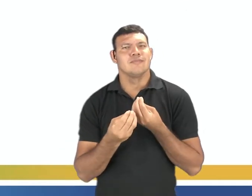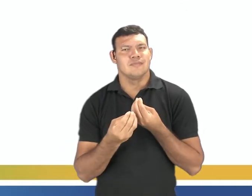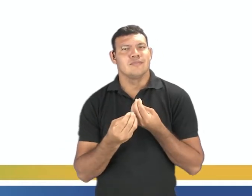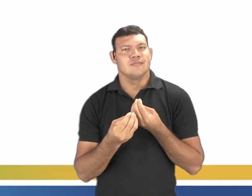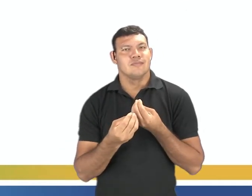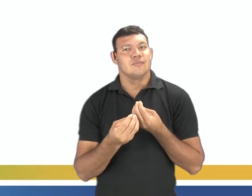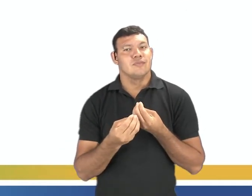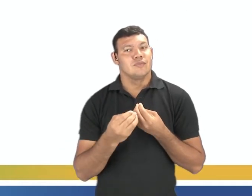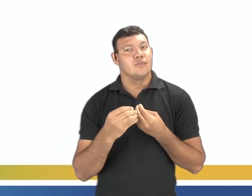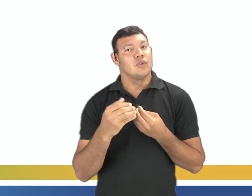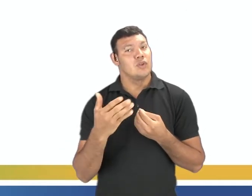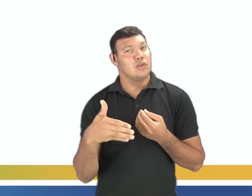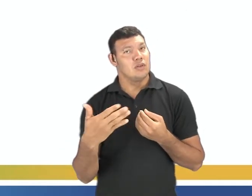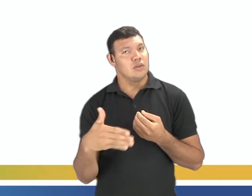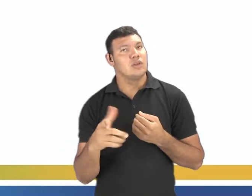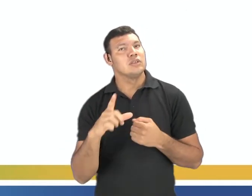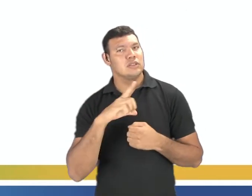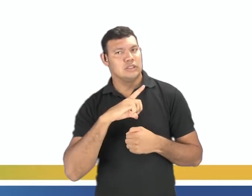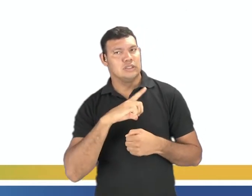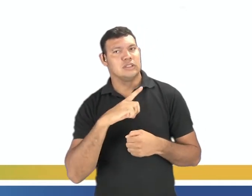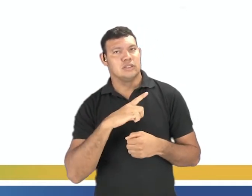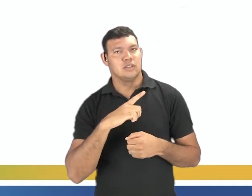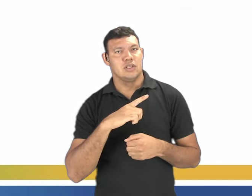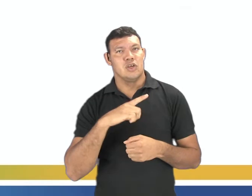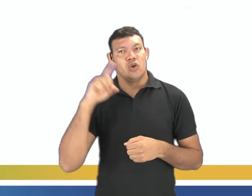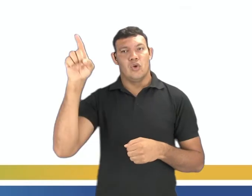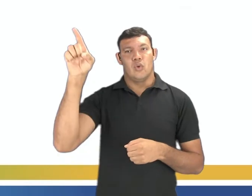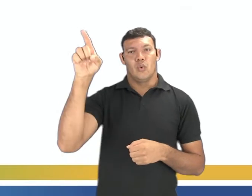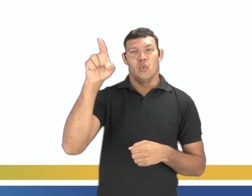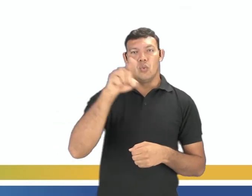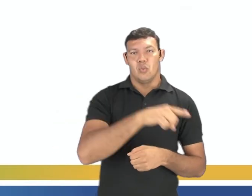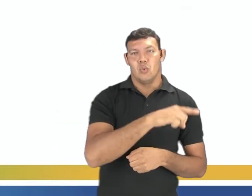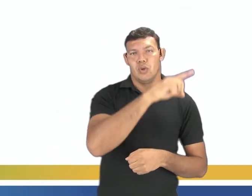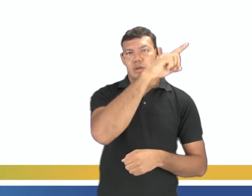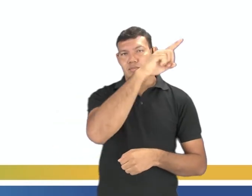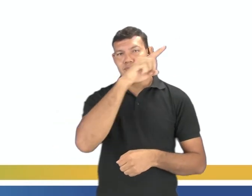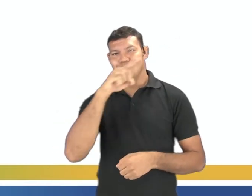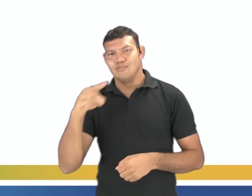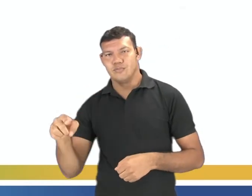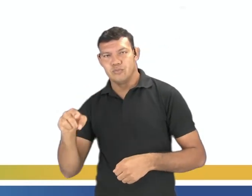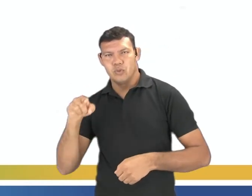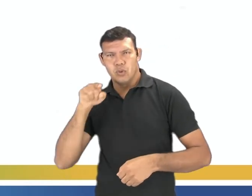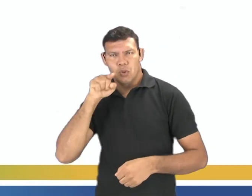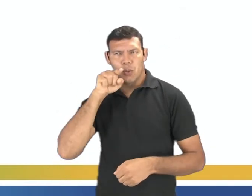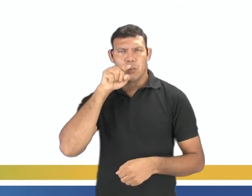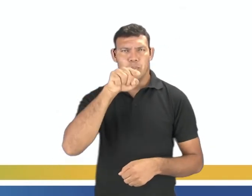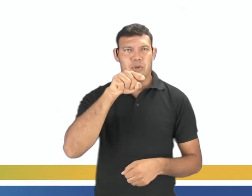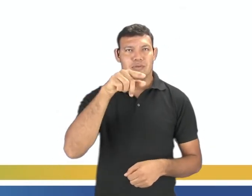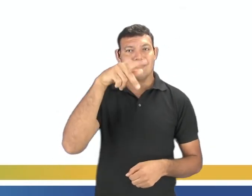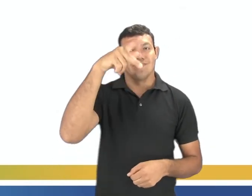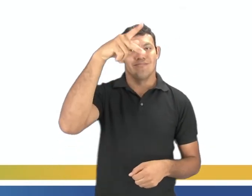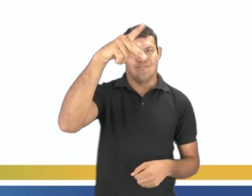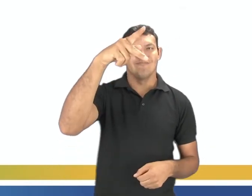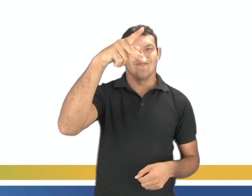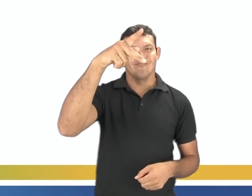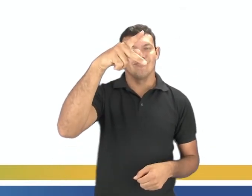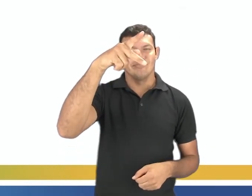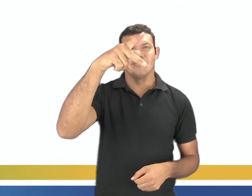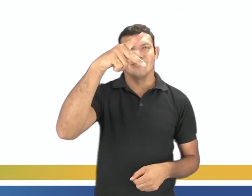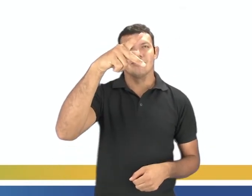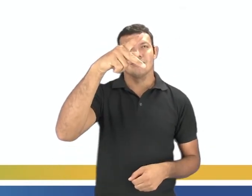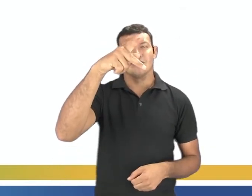a concorrente quando nós temos na intersecção um ponto p